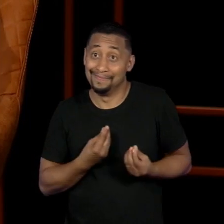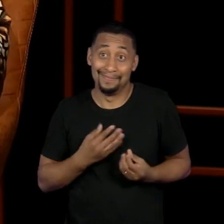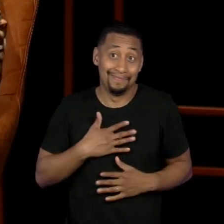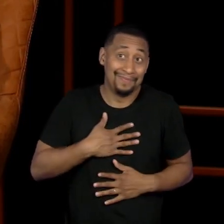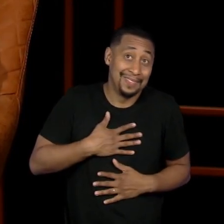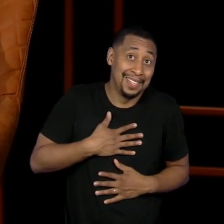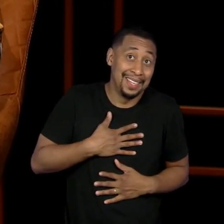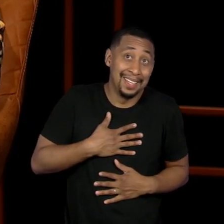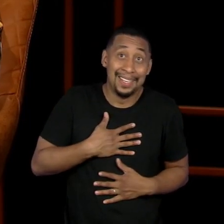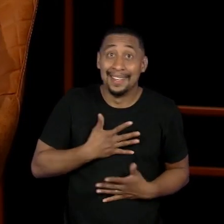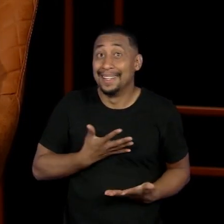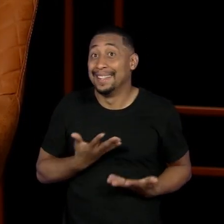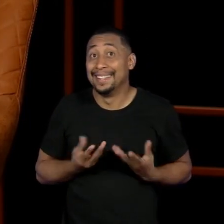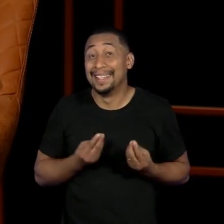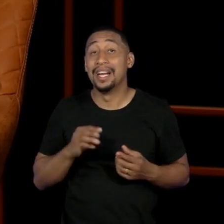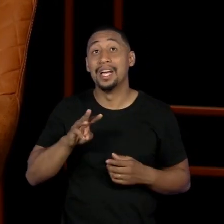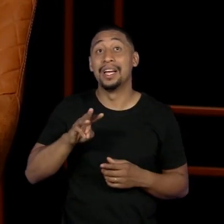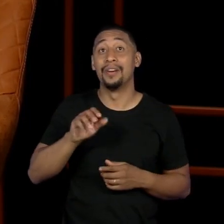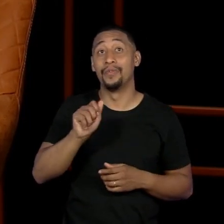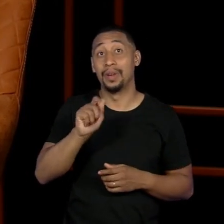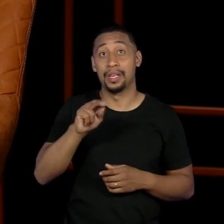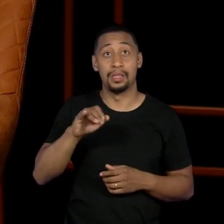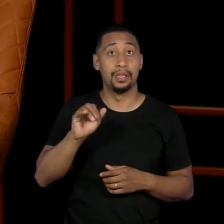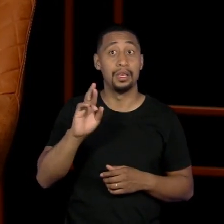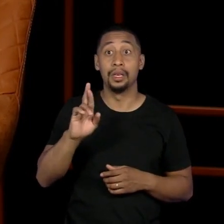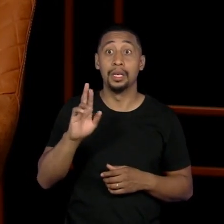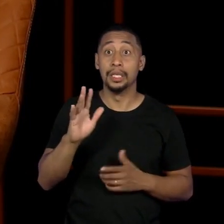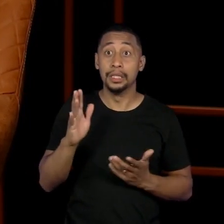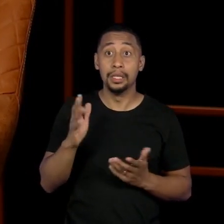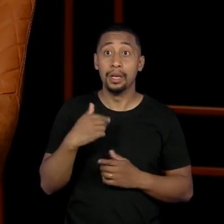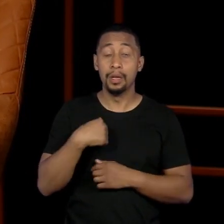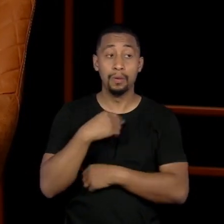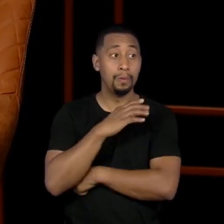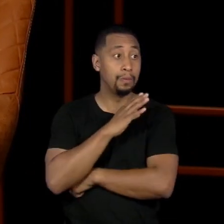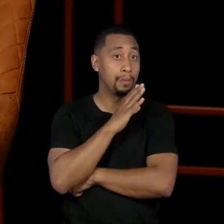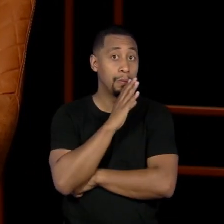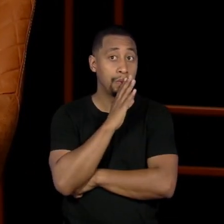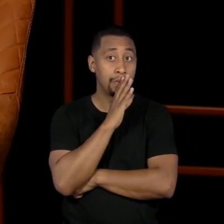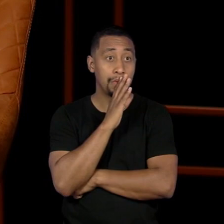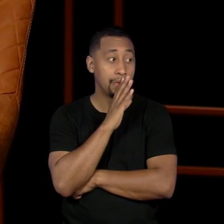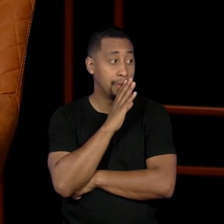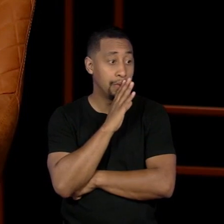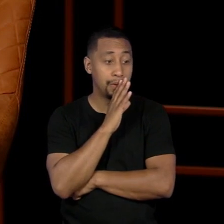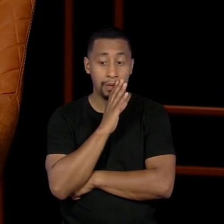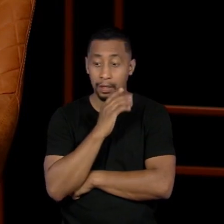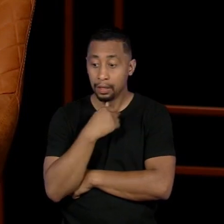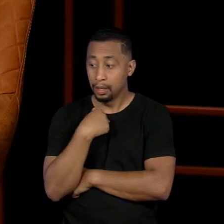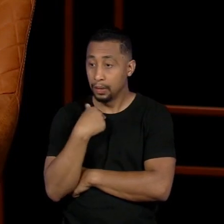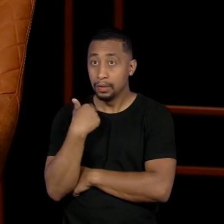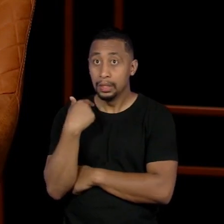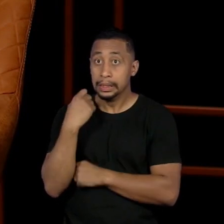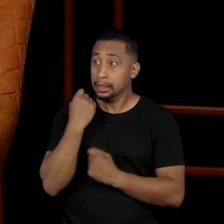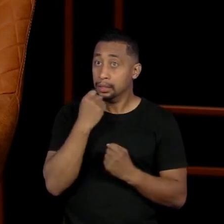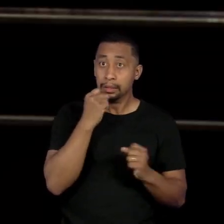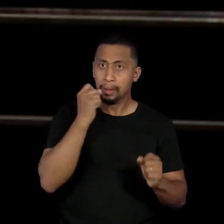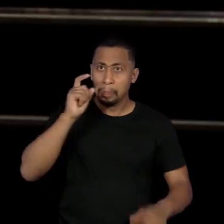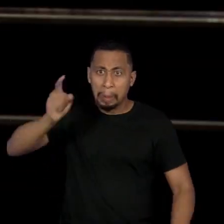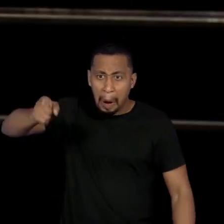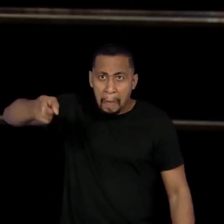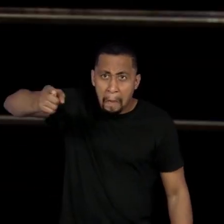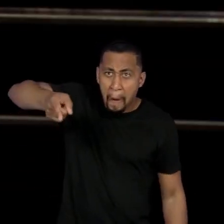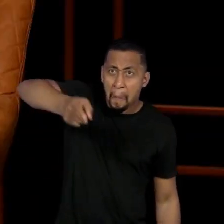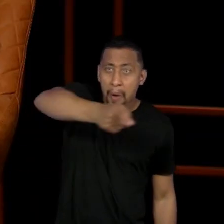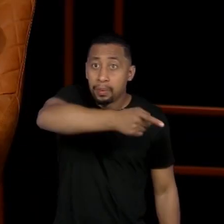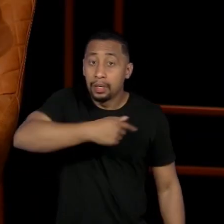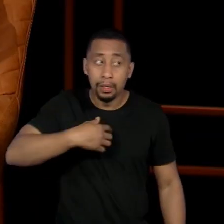estava lá ninguém, nem o Wagner Tiso lá estava, não estava lá ninguém. Fiquei de boca fechada, calada, com medo que eu tivesse tido um surto. Que não era, aquilo não era